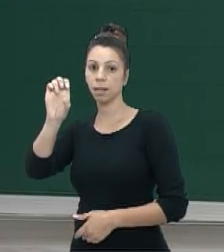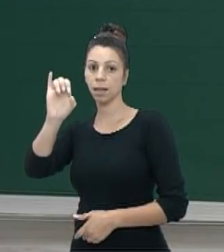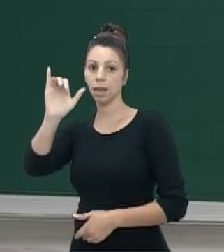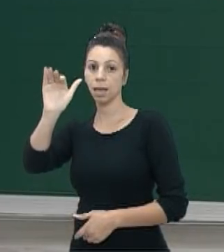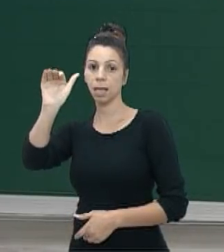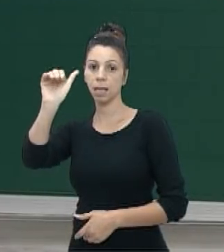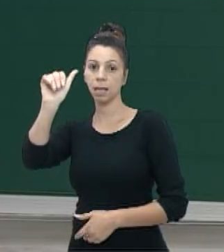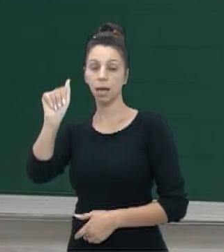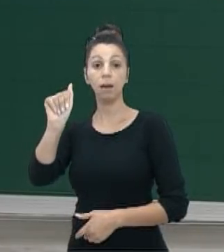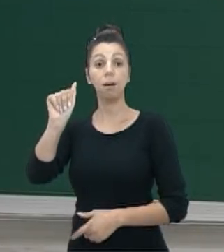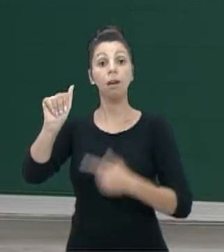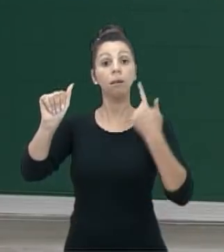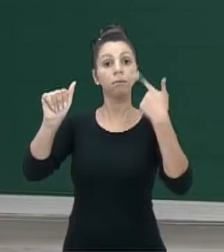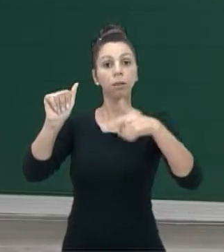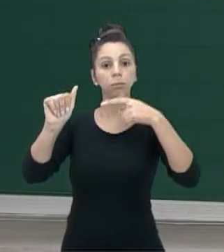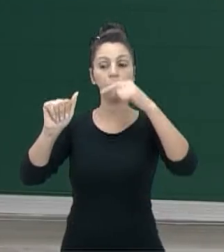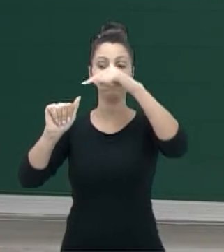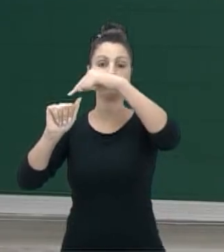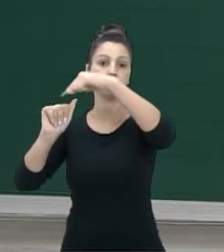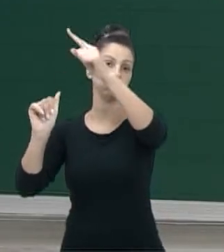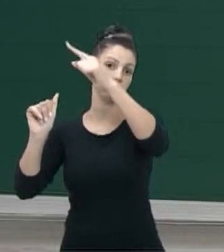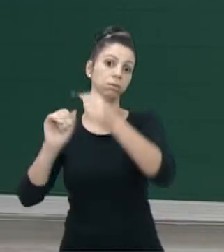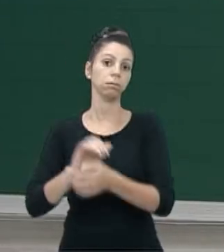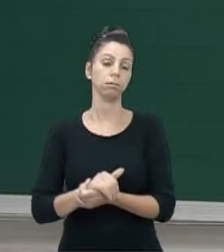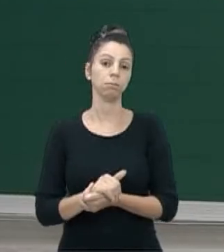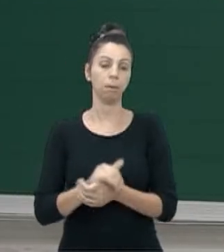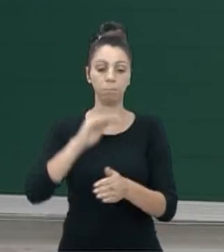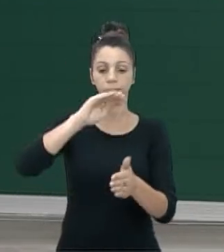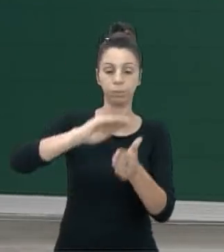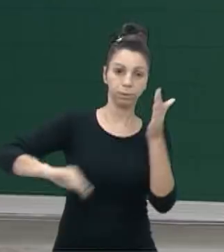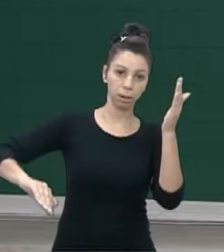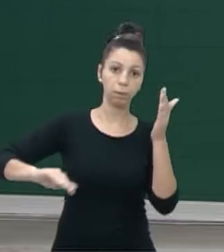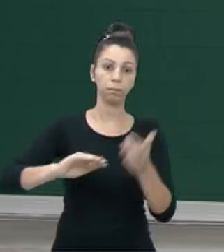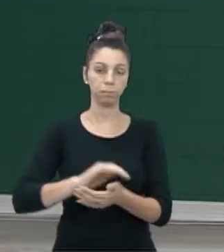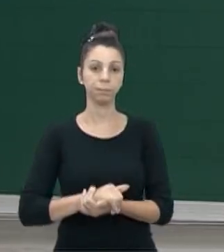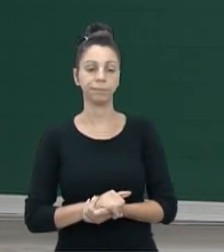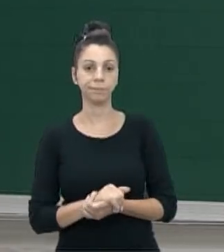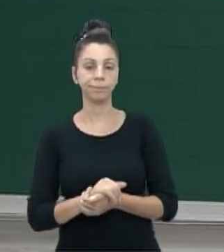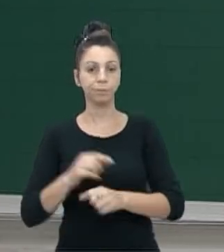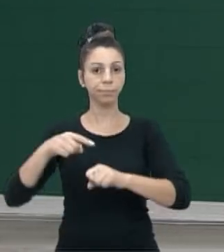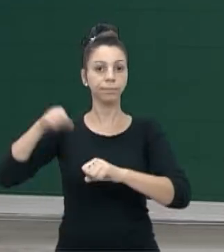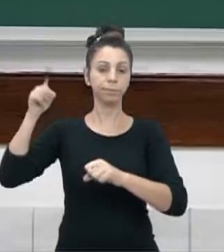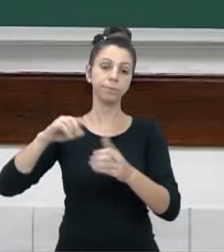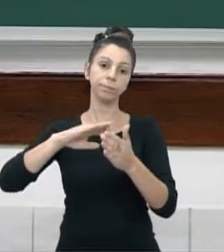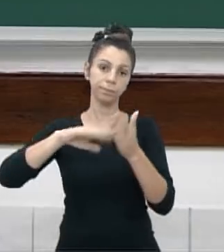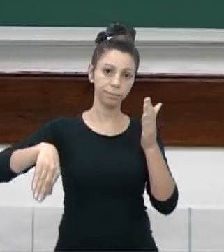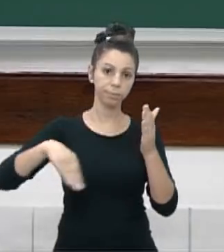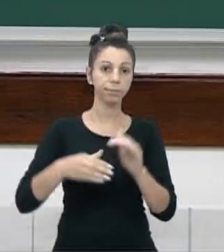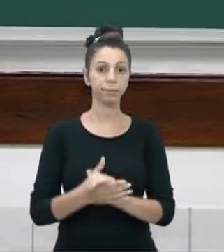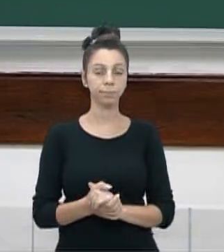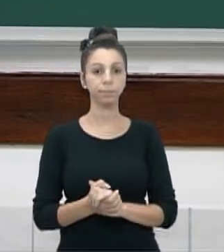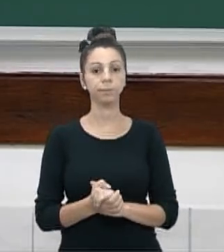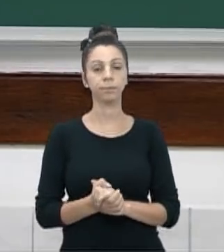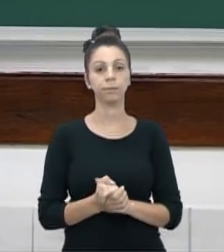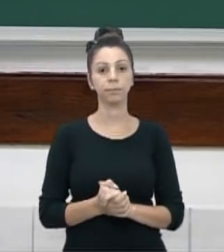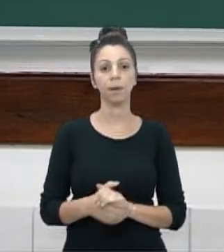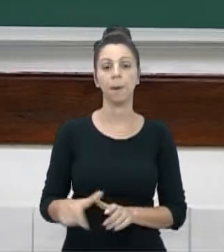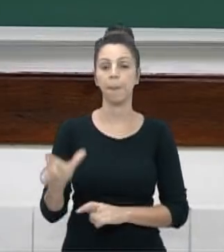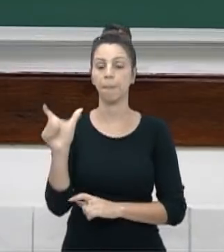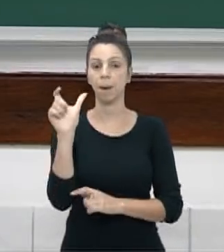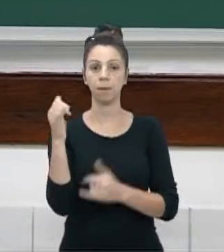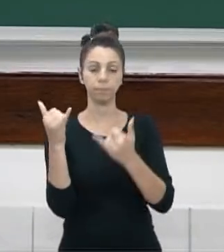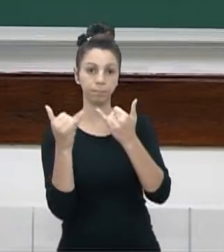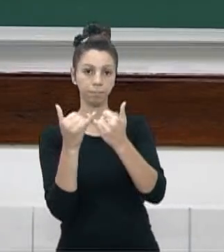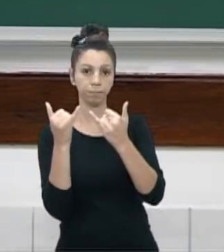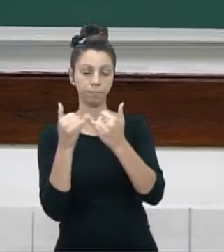Então, esse acento agudo em cima da letra E perdeu, né? Perdeu esse acento aí, não vai mais. Né? Palavras